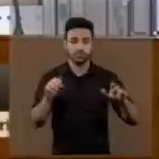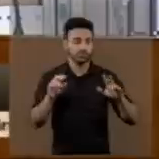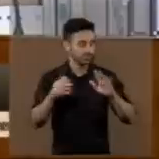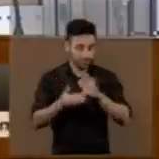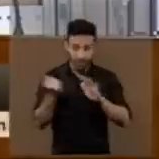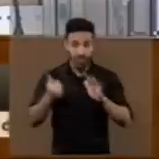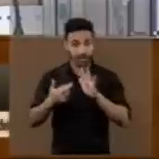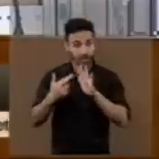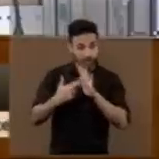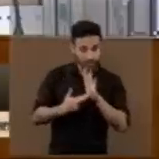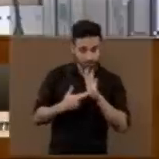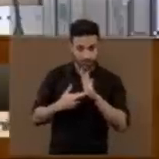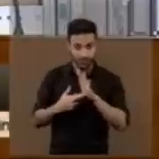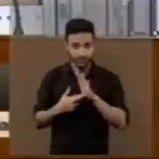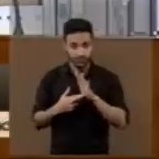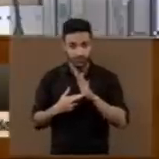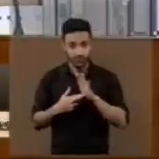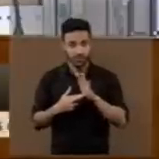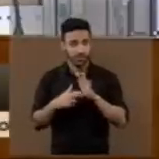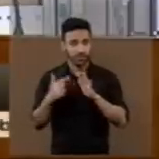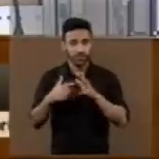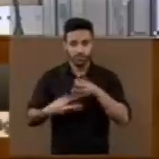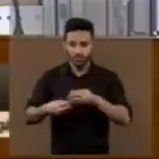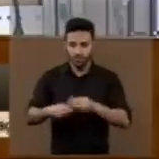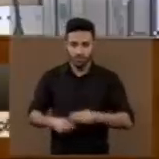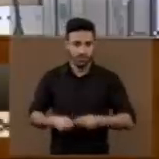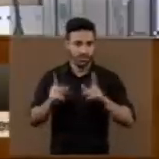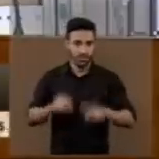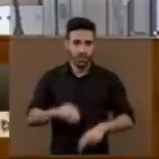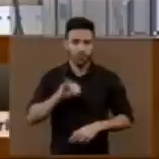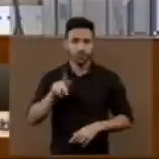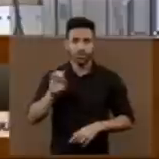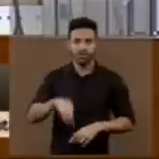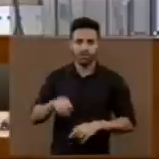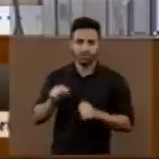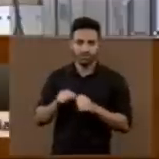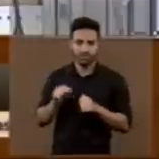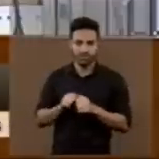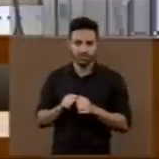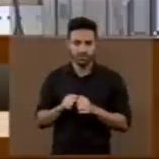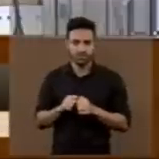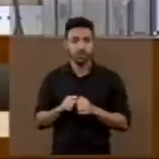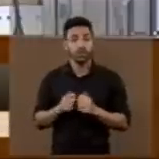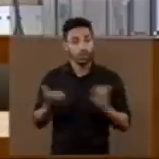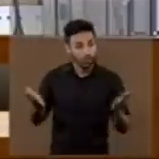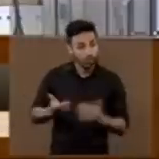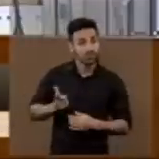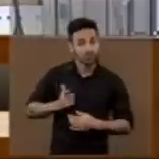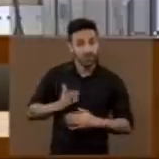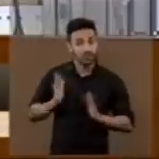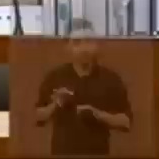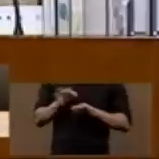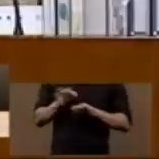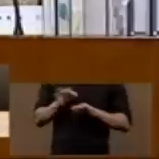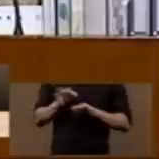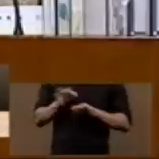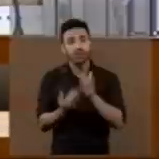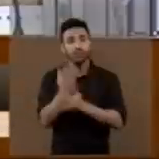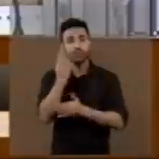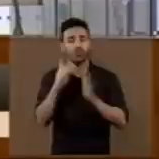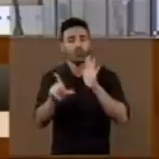sem aquelas condicionantes do ministro Joaquim, que hoje já existem.